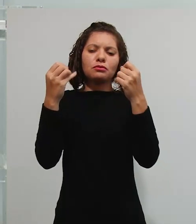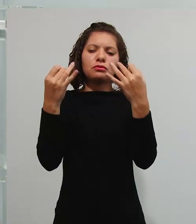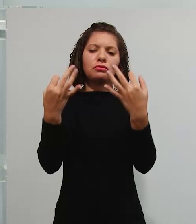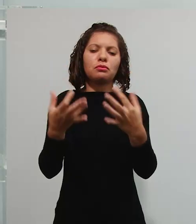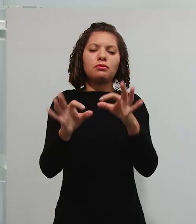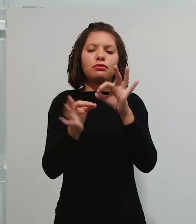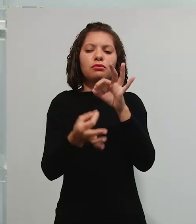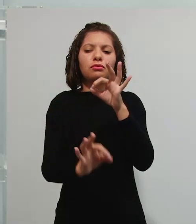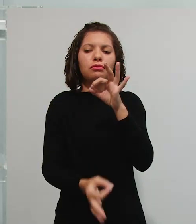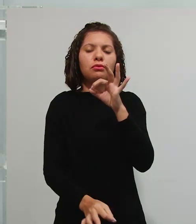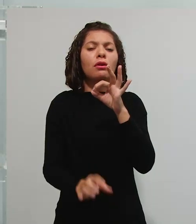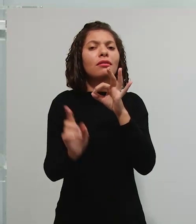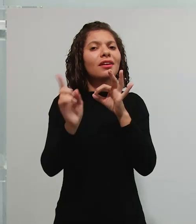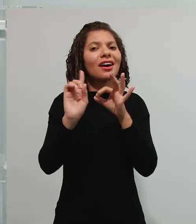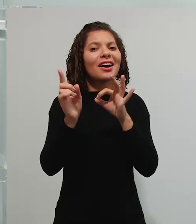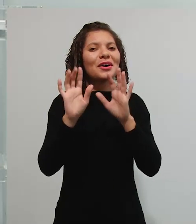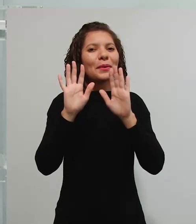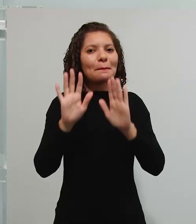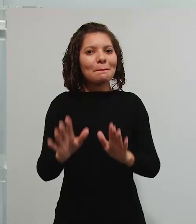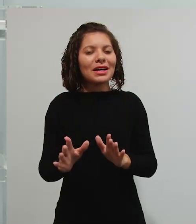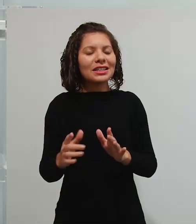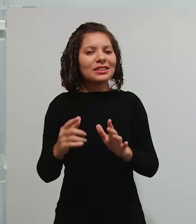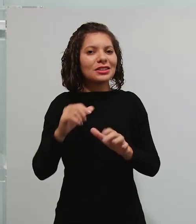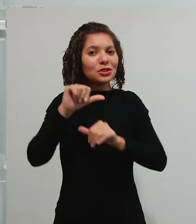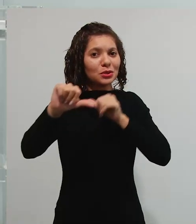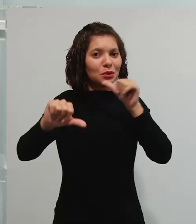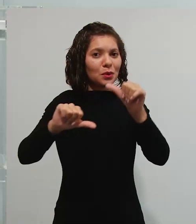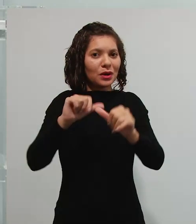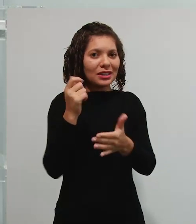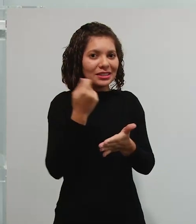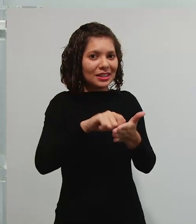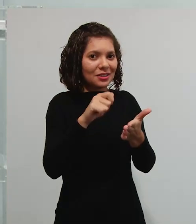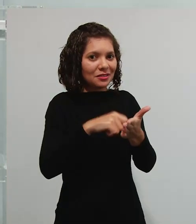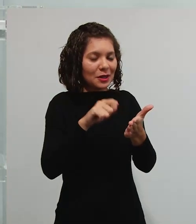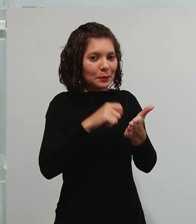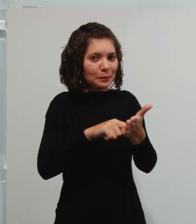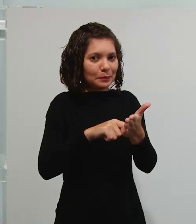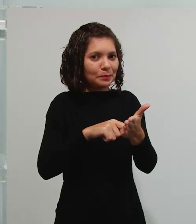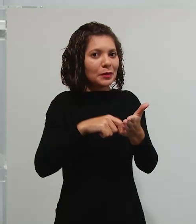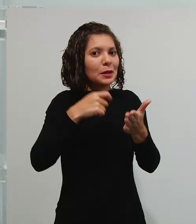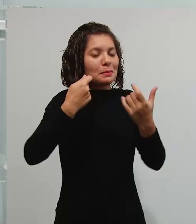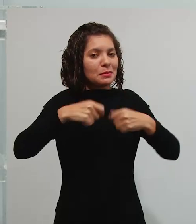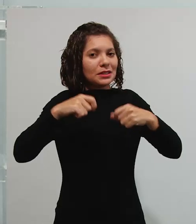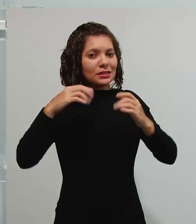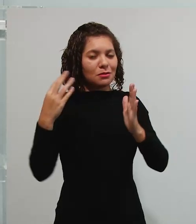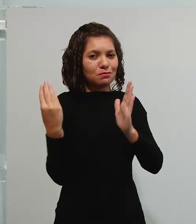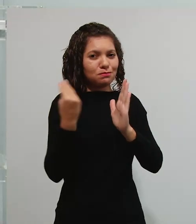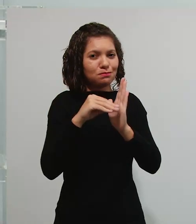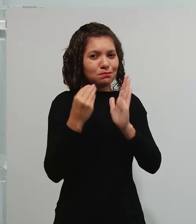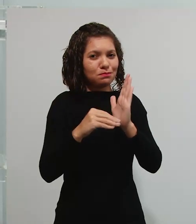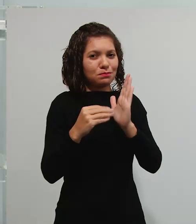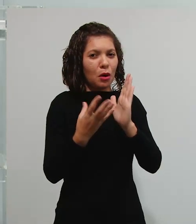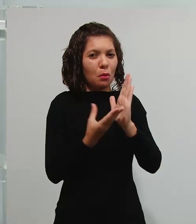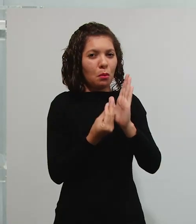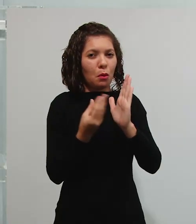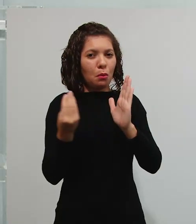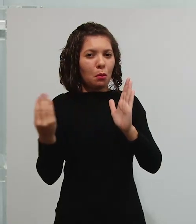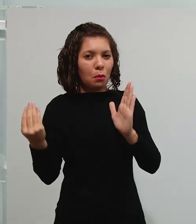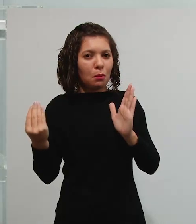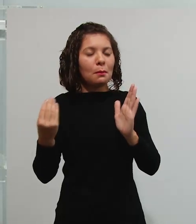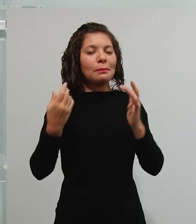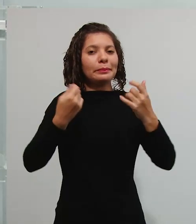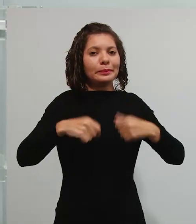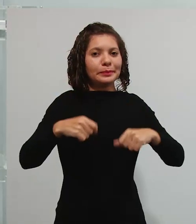sabe onde está essa caneta. Agora, se eu for escrever isso, eu preciso dar elementos, porque a pessoa que vai ler este enunciado, ela não